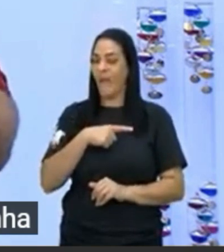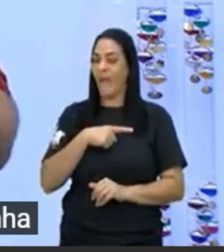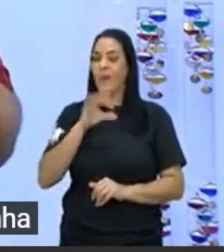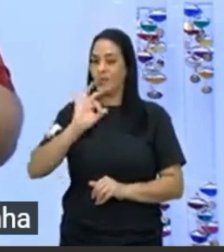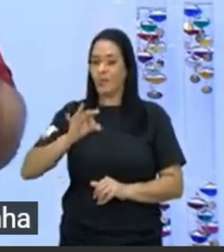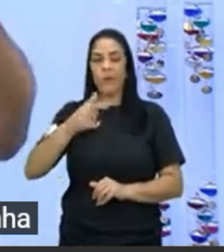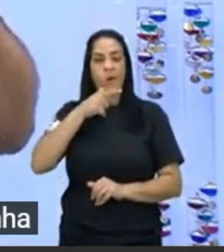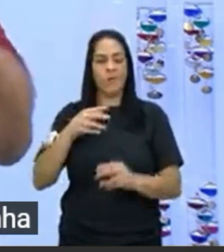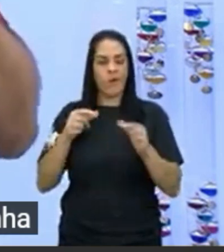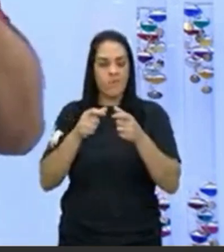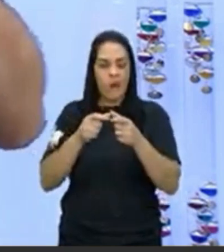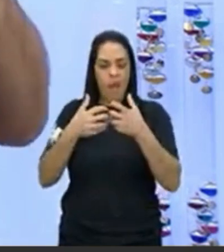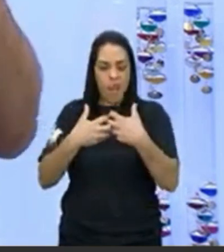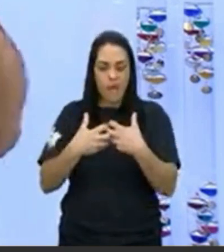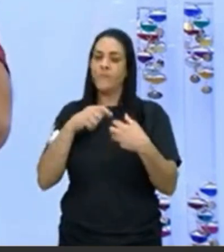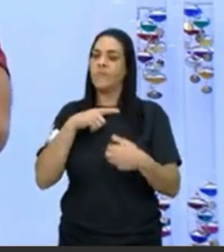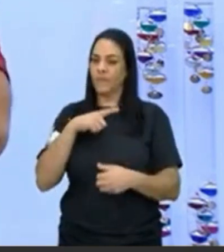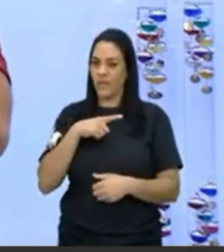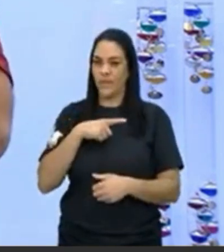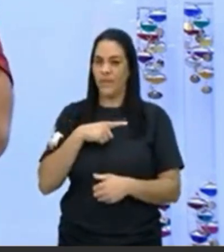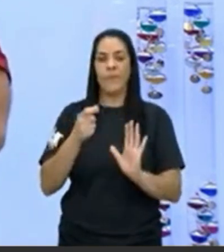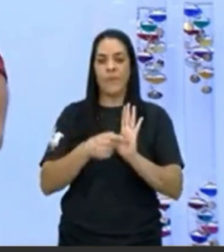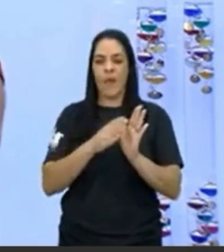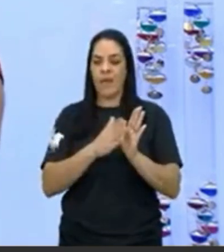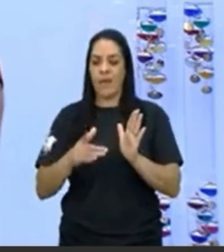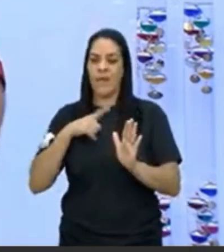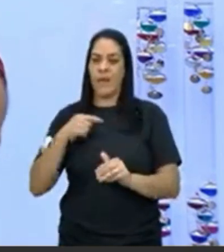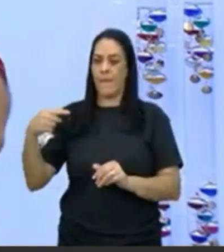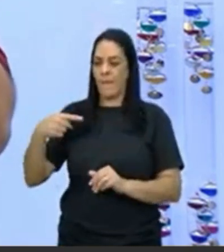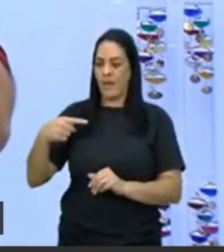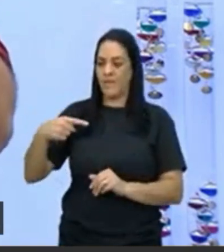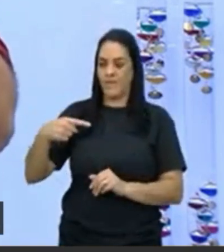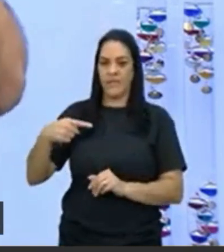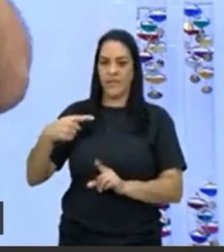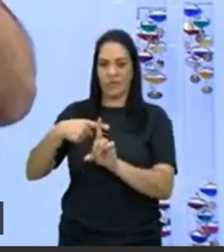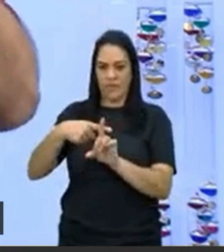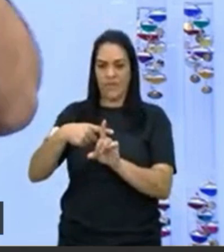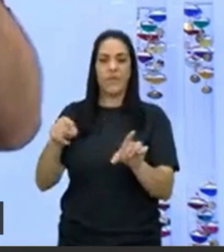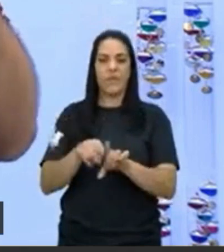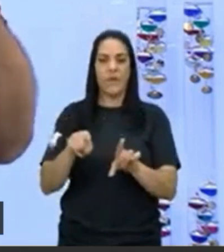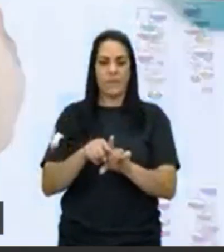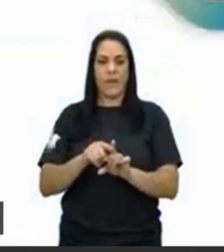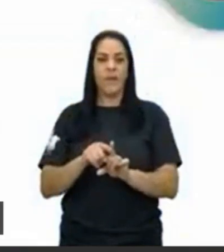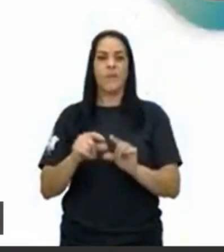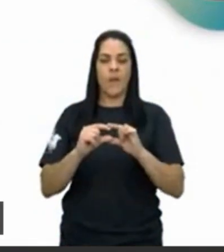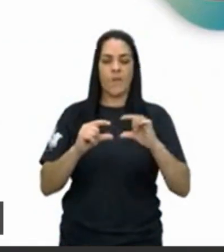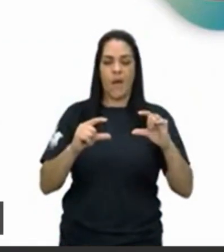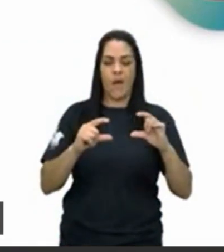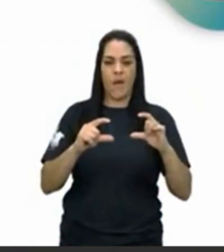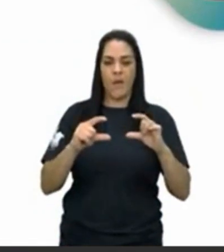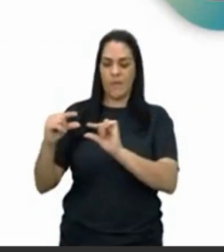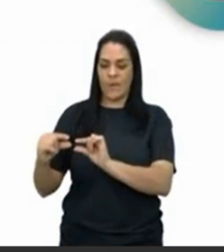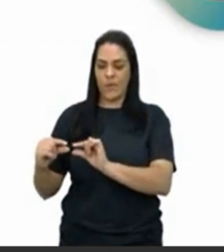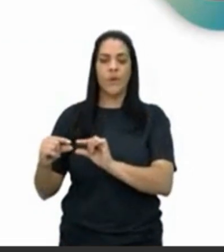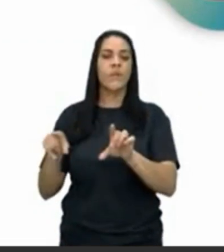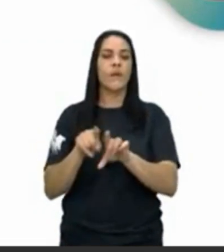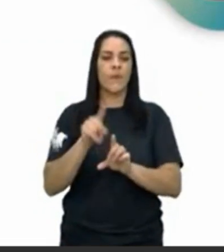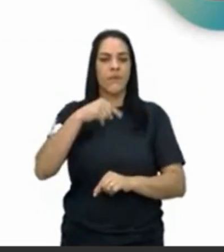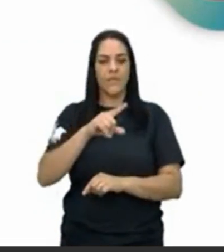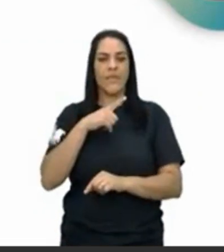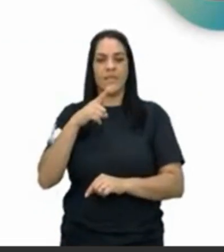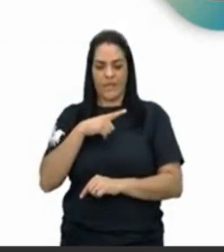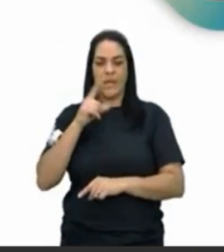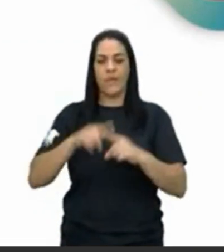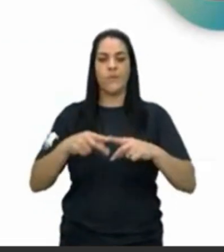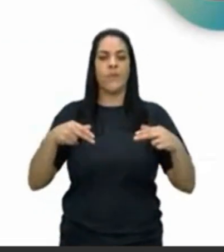correto para ser encaixado. Na plaquinha tem lá o mais e o menos, só que na pilha você vai identificar pelo lado maior e pelo lado menor. Então,